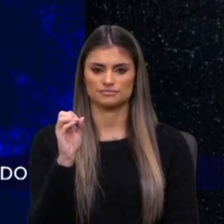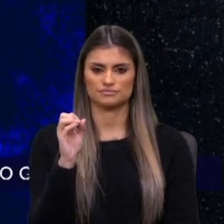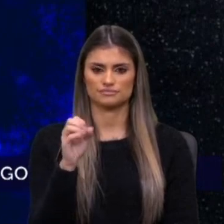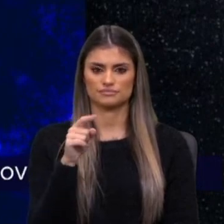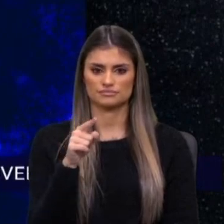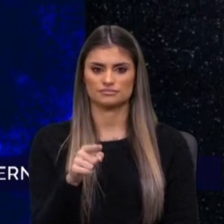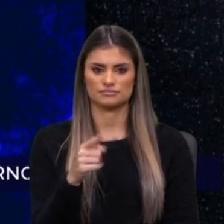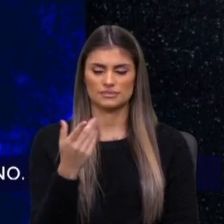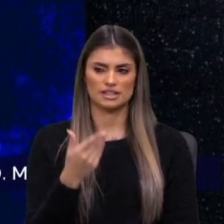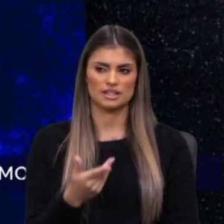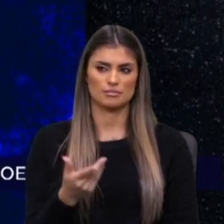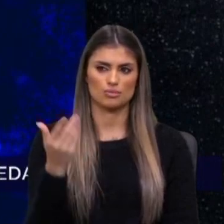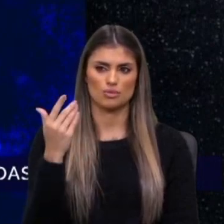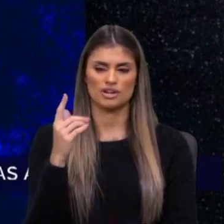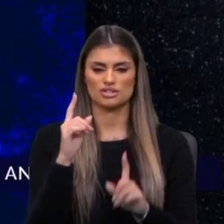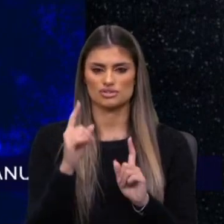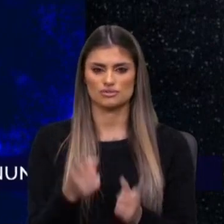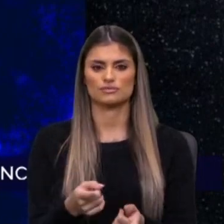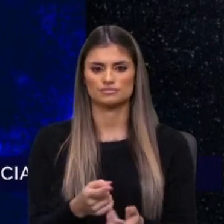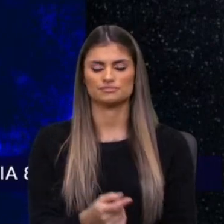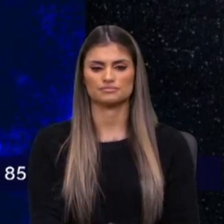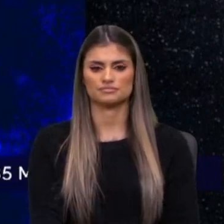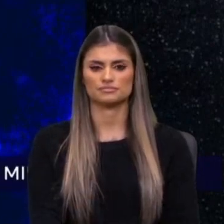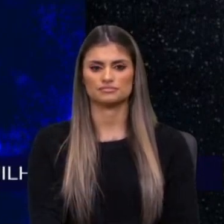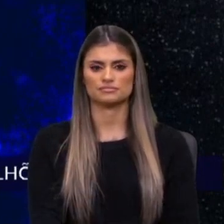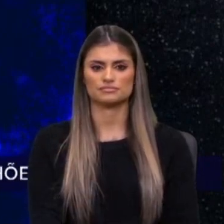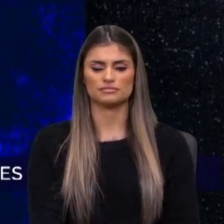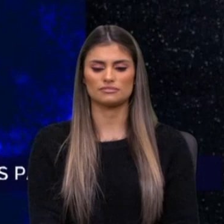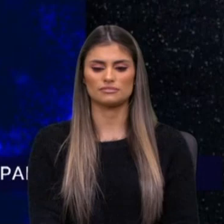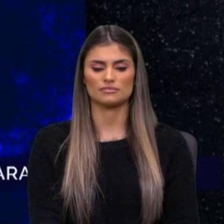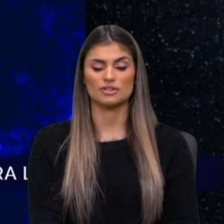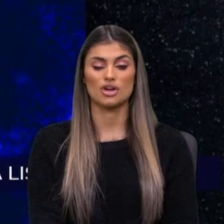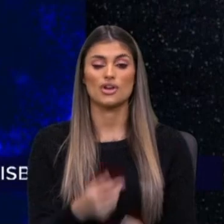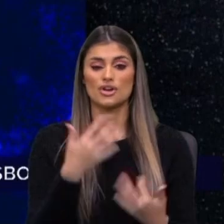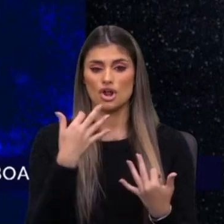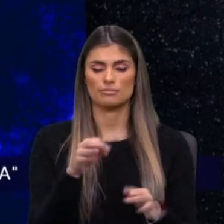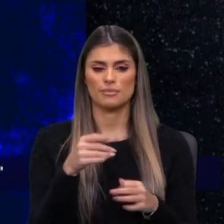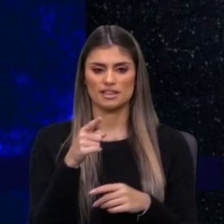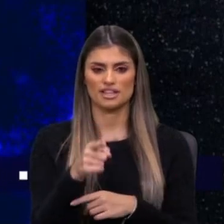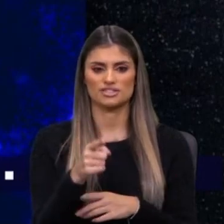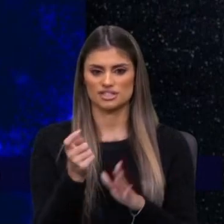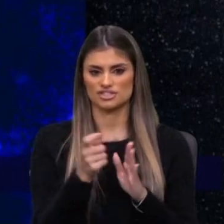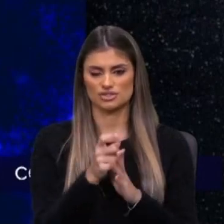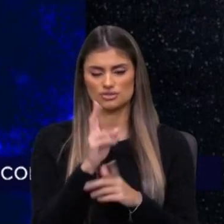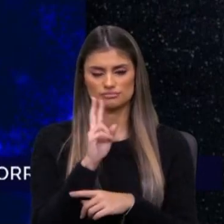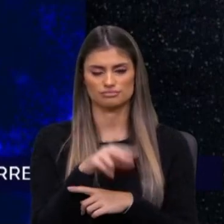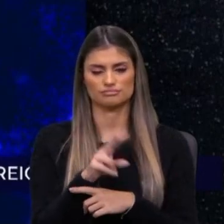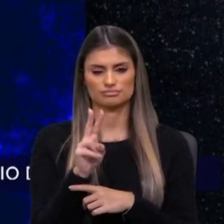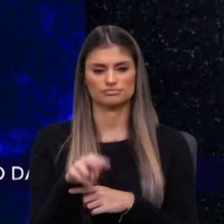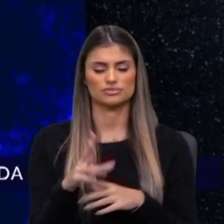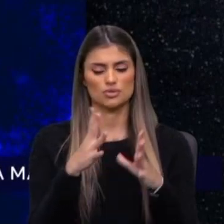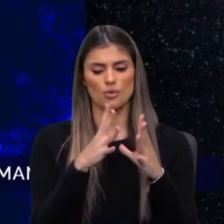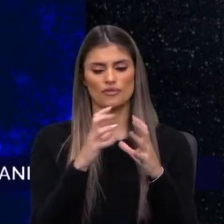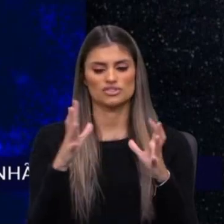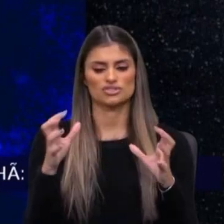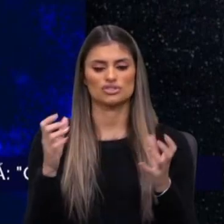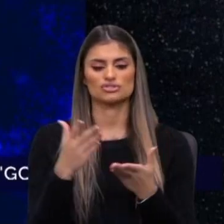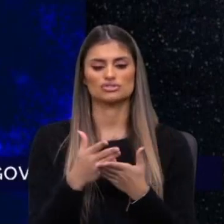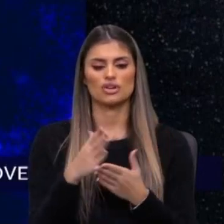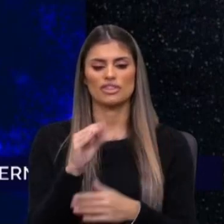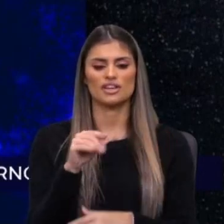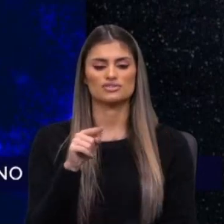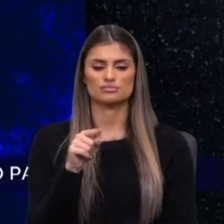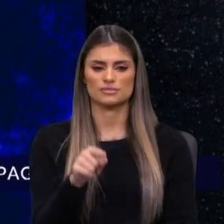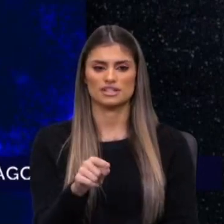naquele tempo, no início do universo, era normal, e nós temos esses registros observacionais, de nuvens que têm apenas 10